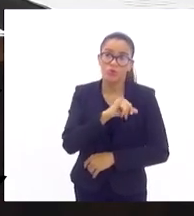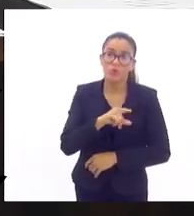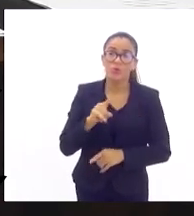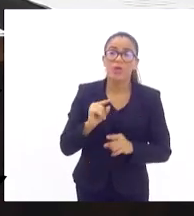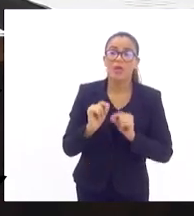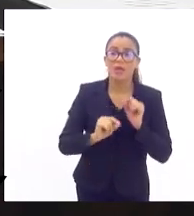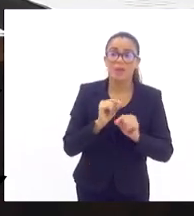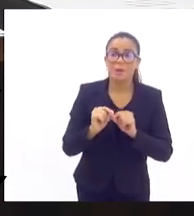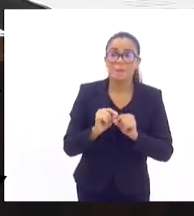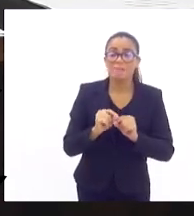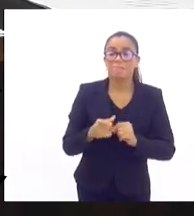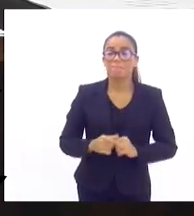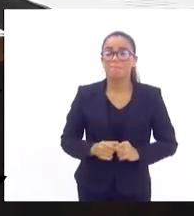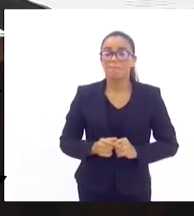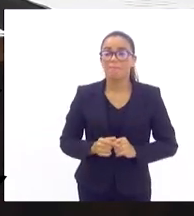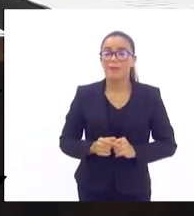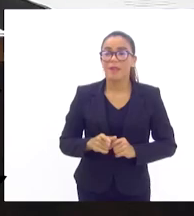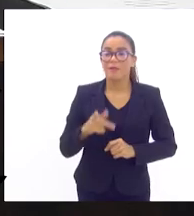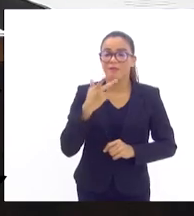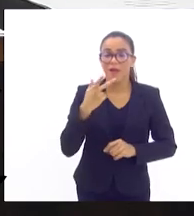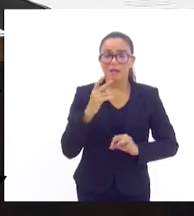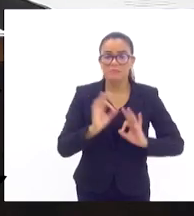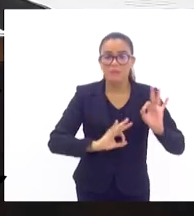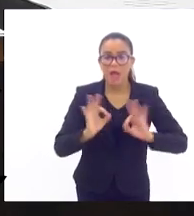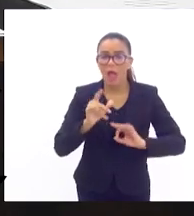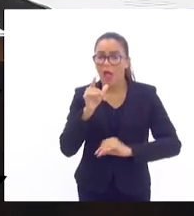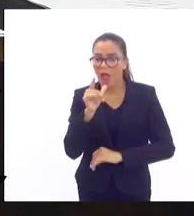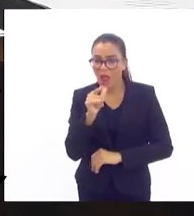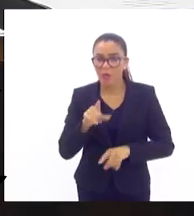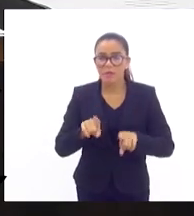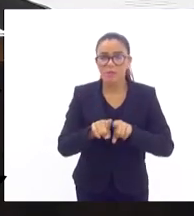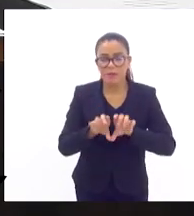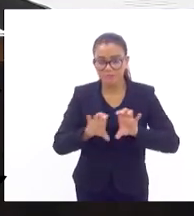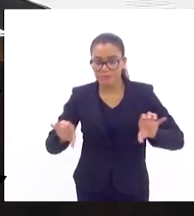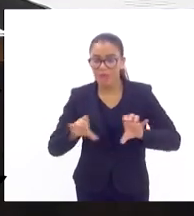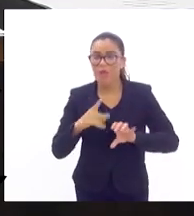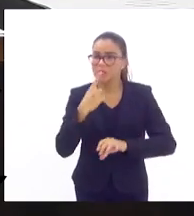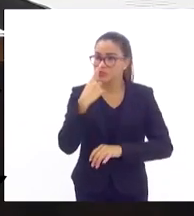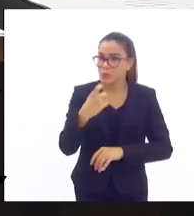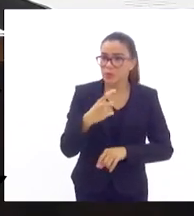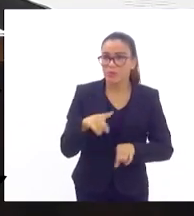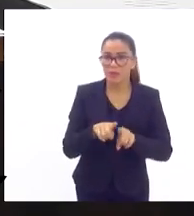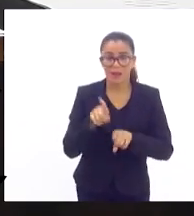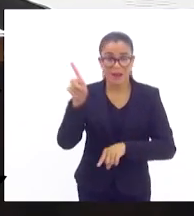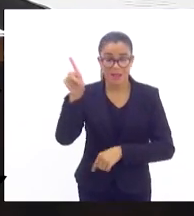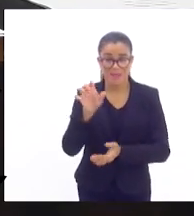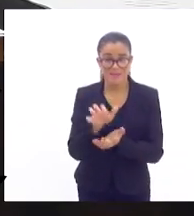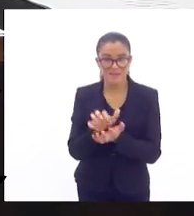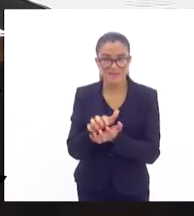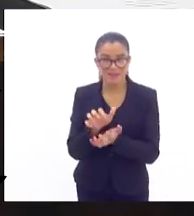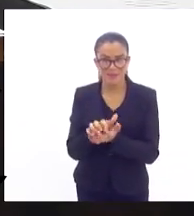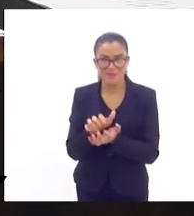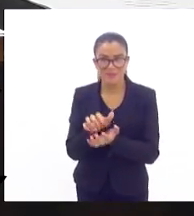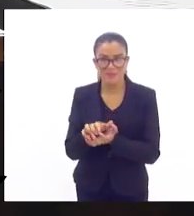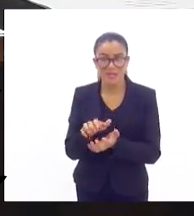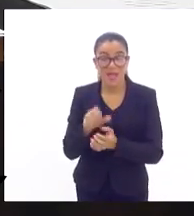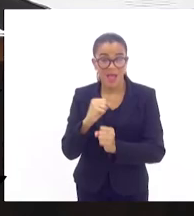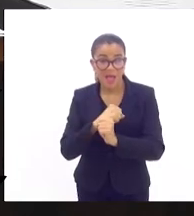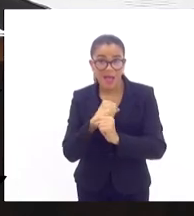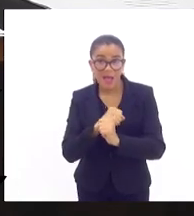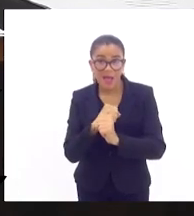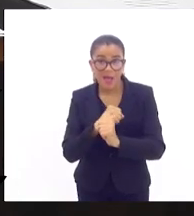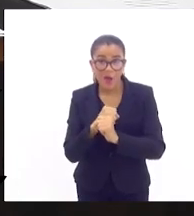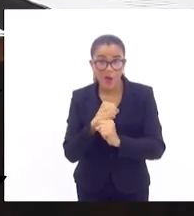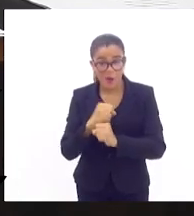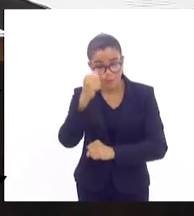de esgoto. Quando o senhor falou sobre a questão do Novo Canaã, que eu conheço muito bem, que é lá em Santa Cruz, a obra que